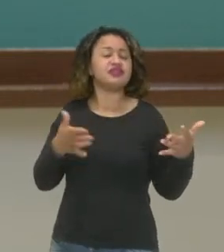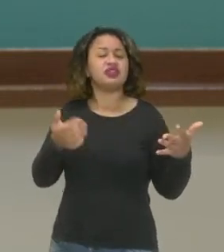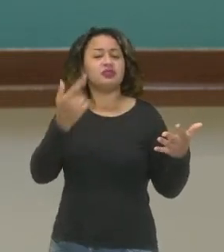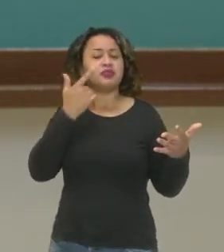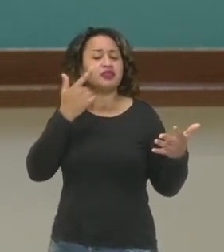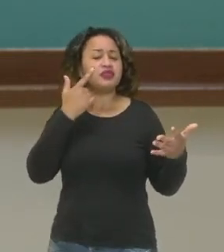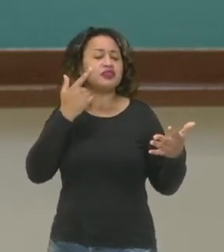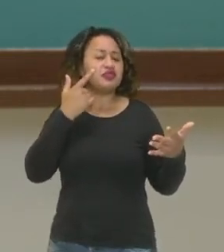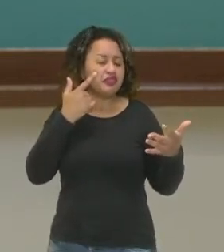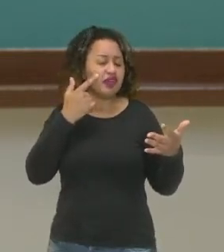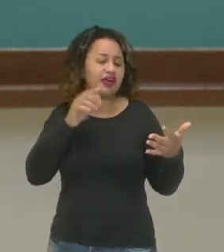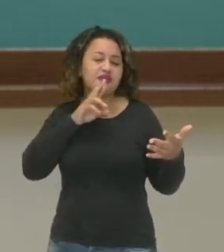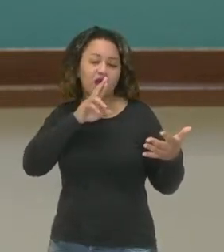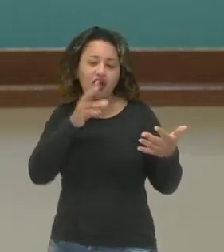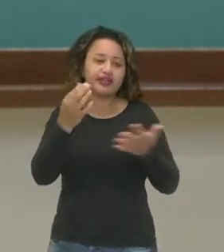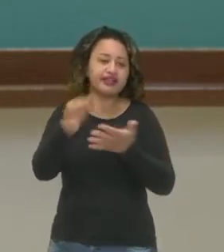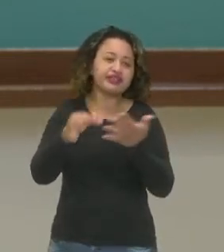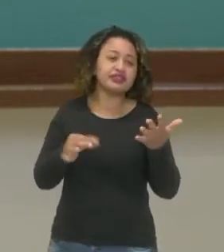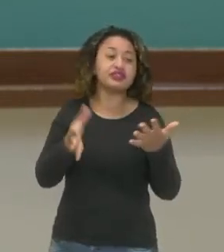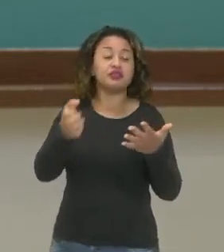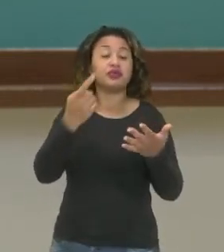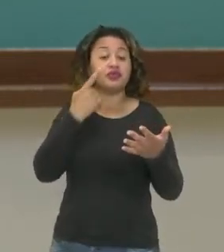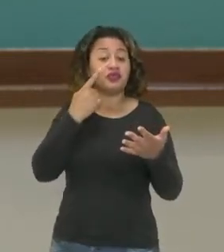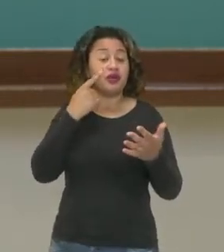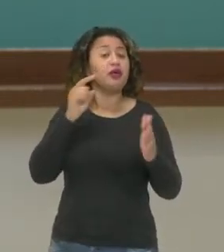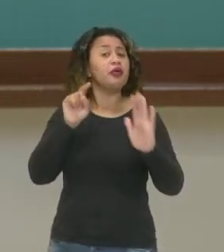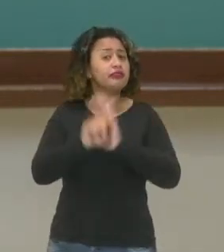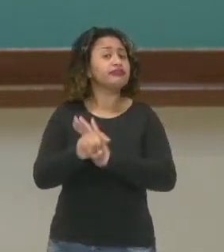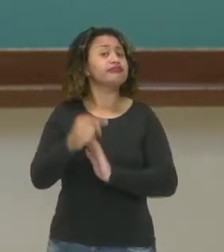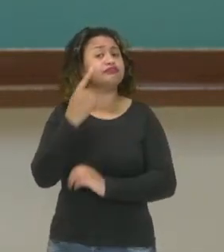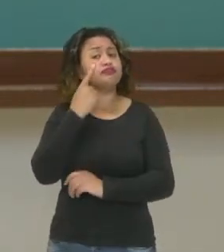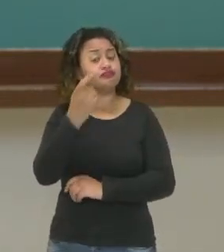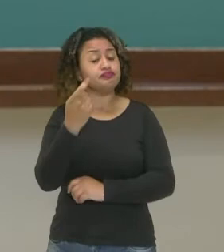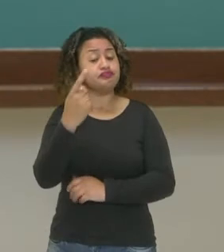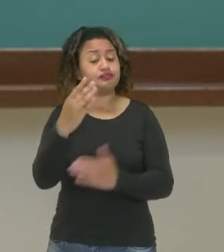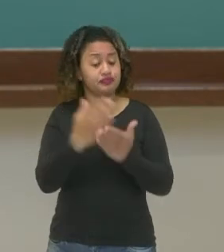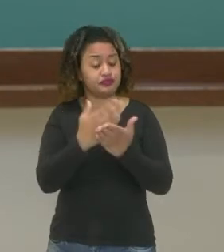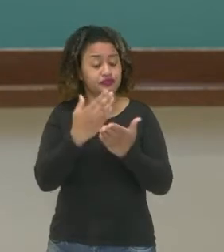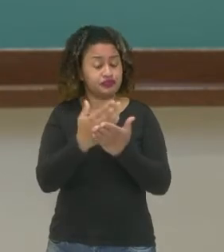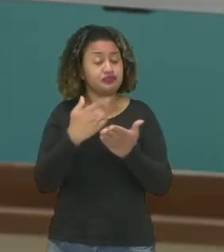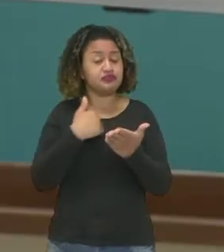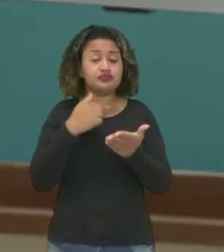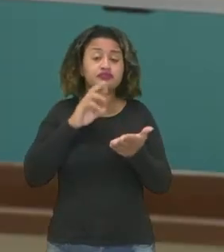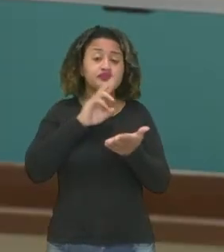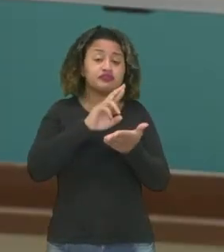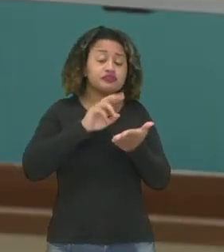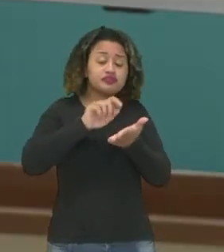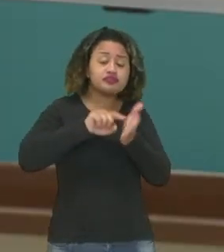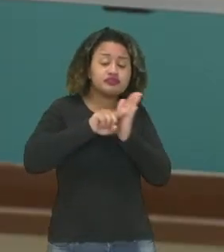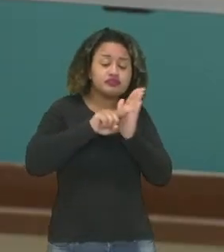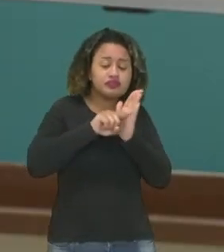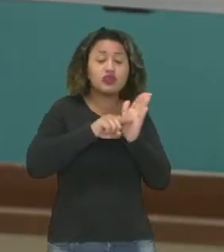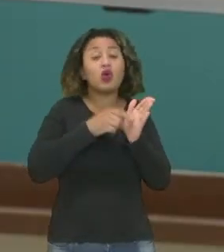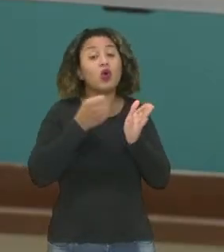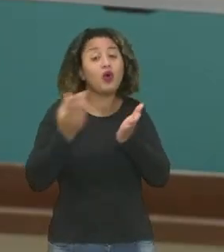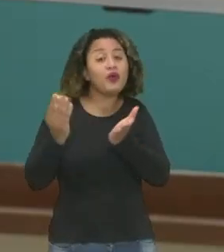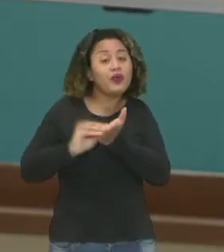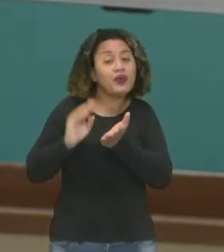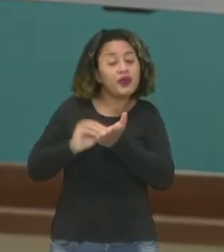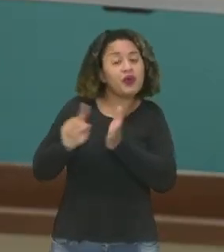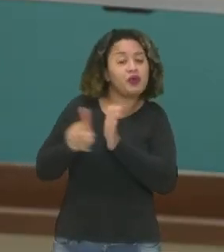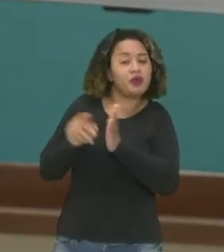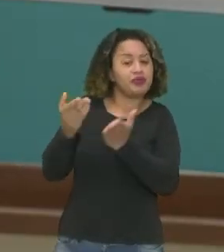uma possível resposta? Olha que pergunta bacana, né? No seu caderno você deve ter pesquisado ou você anotou da